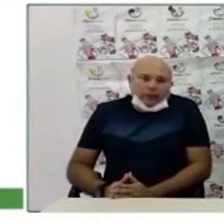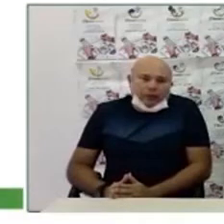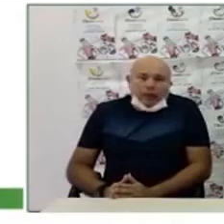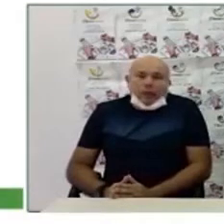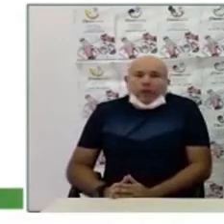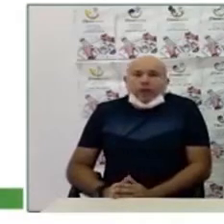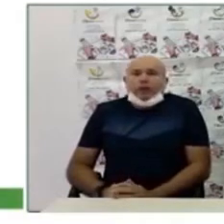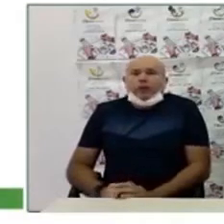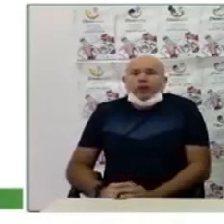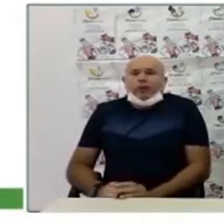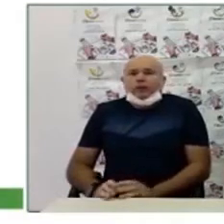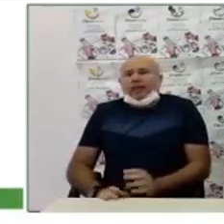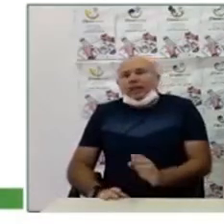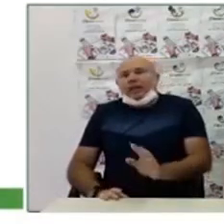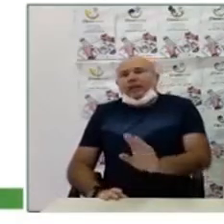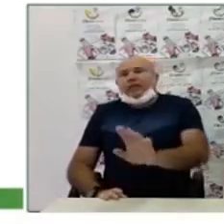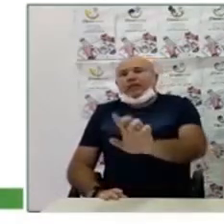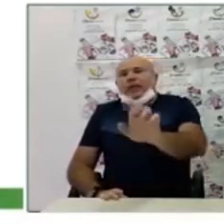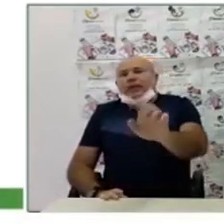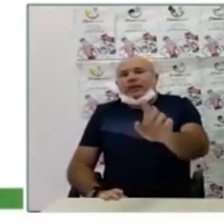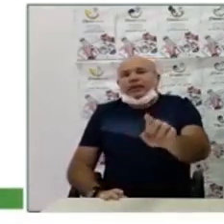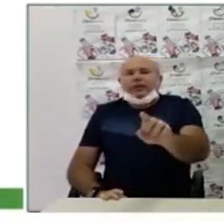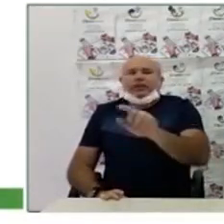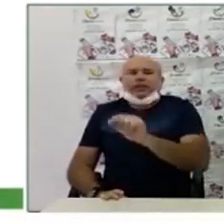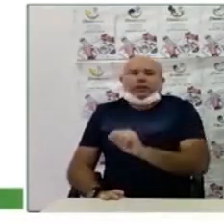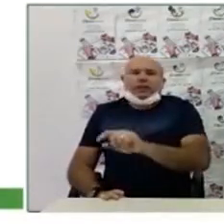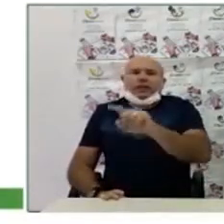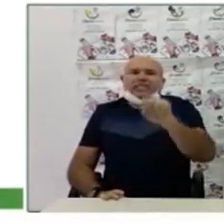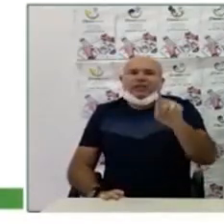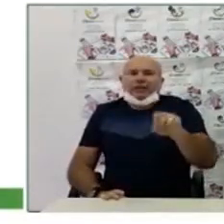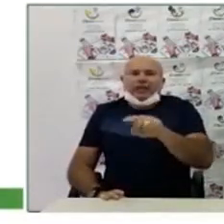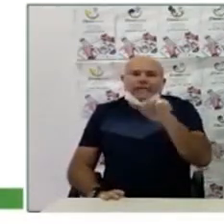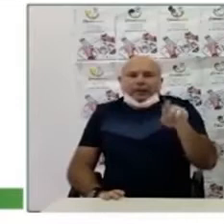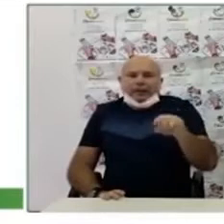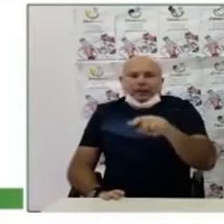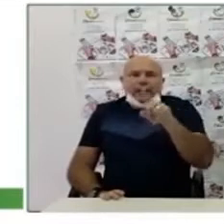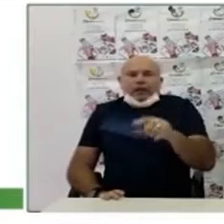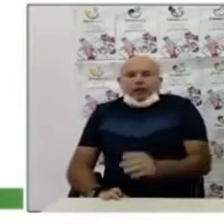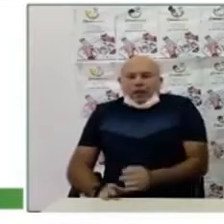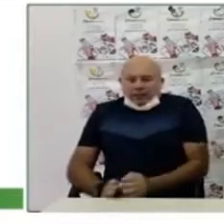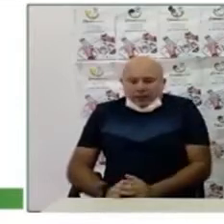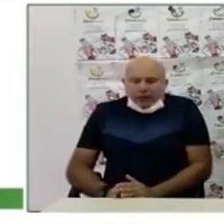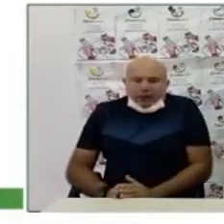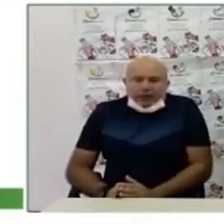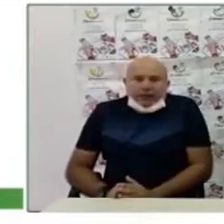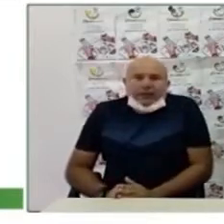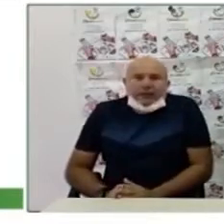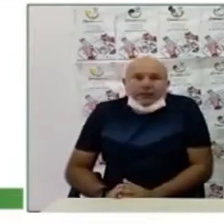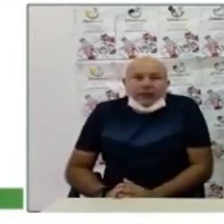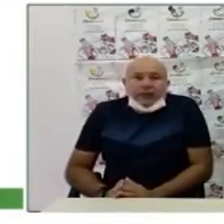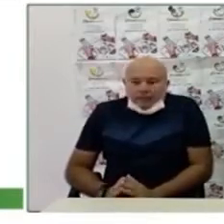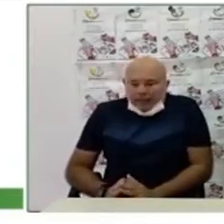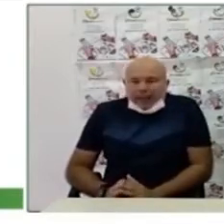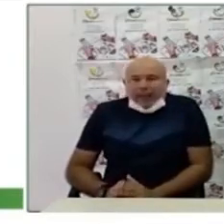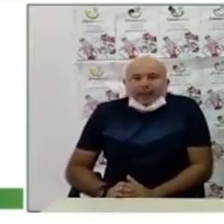Sommerfeld. Porque Rutherford, vão imaginar a eletrosfera desse jeito que vocês estão vendo aí, esférica, né? Só que Sommerfeld disse o seguinte,